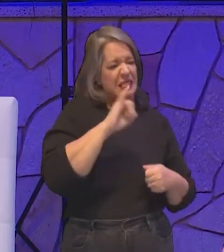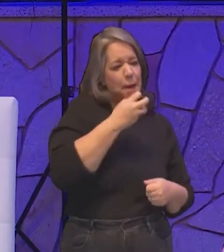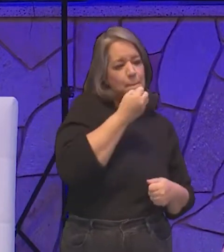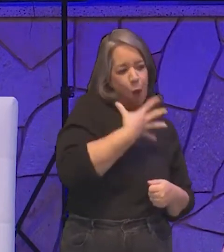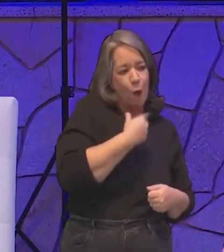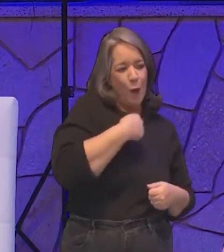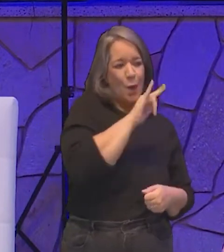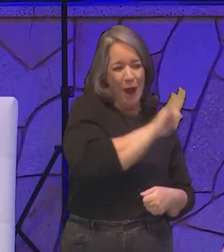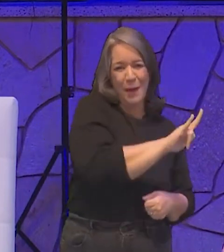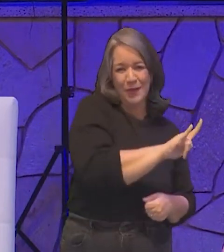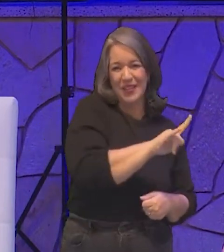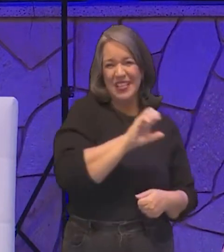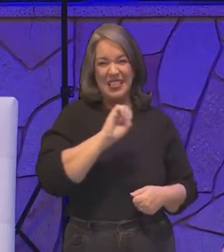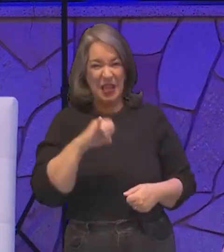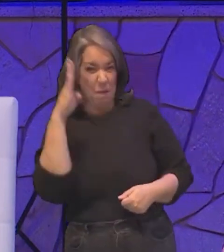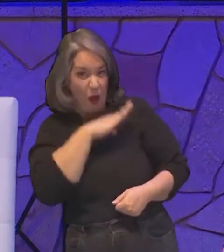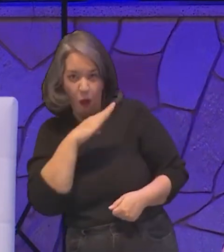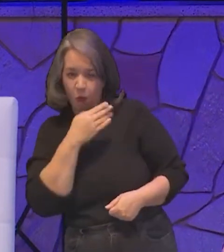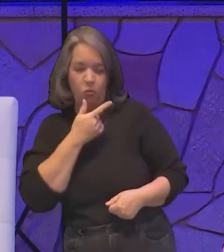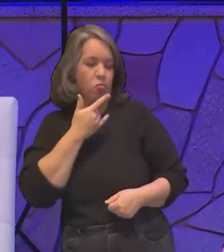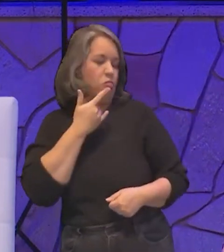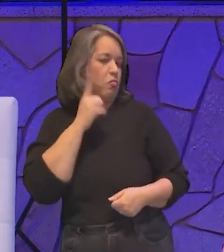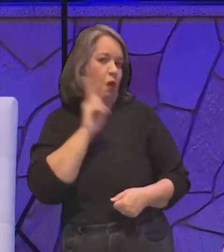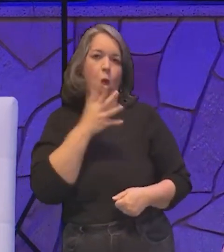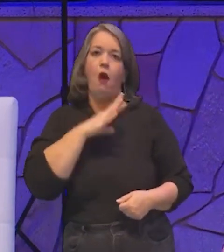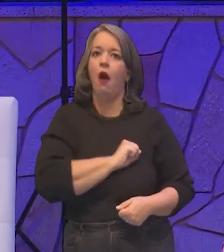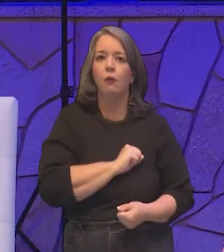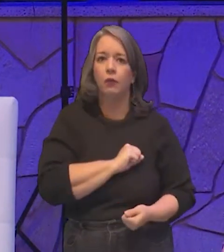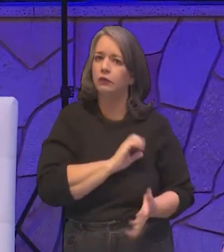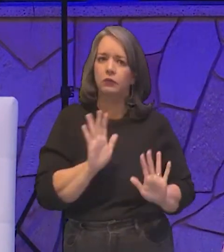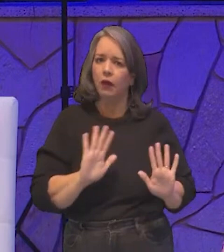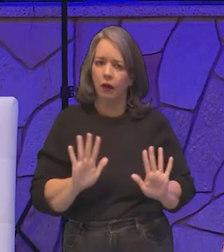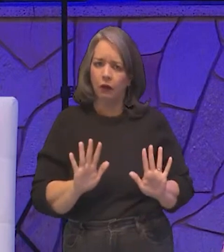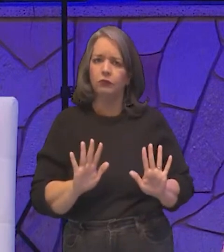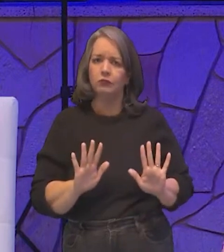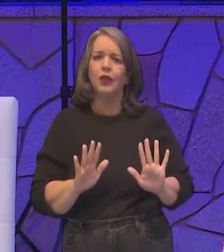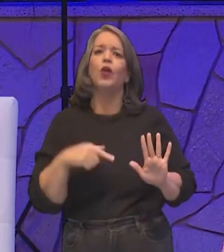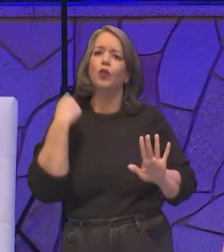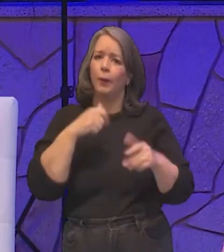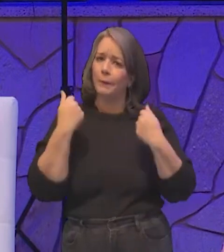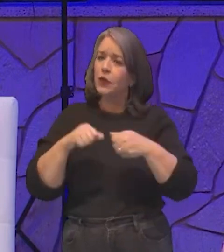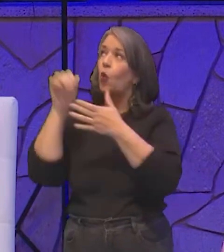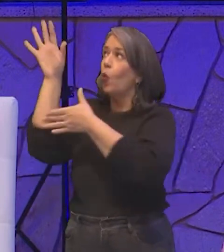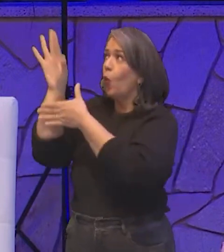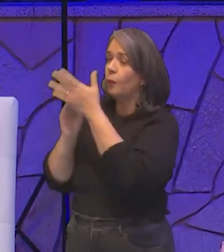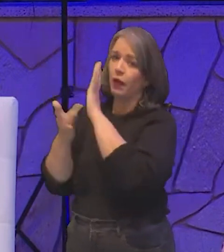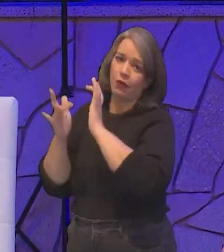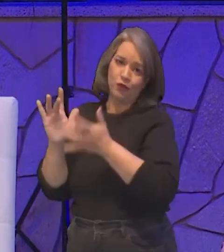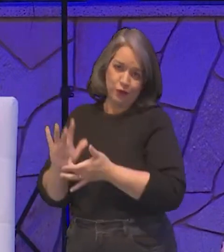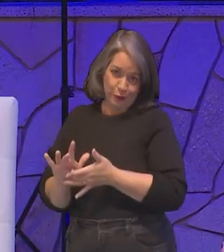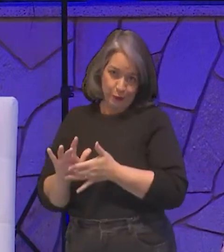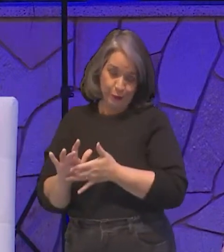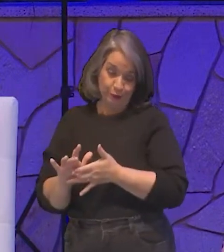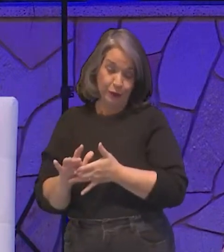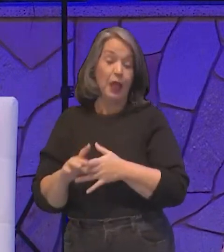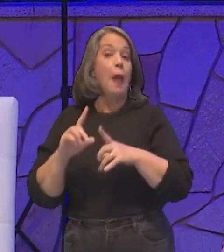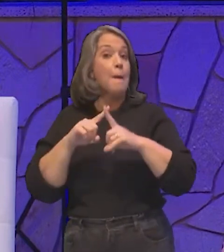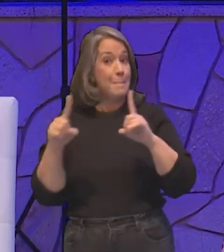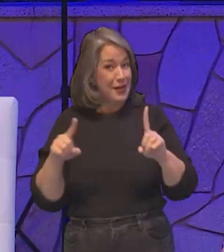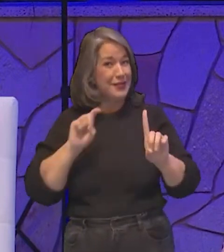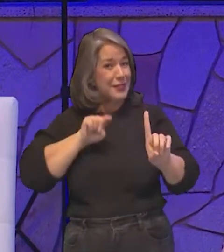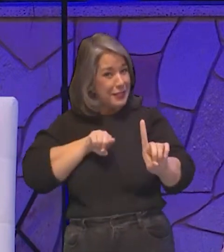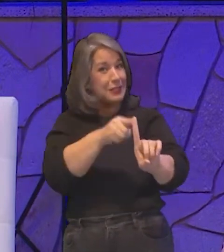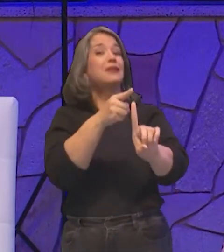Isso é um desafio para nós. Não vou aqui fazer uma pregação fingindo que tudo isso é fácil,